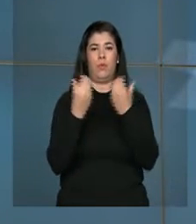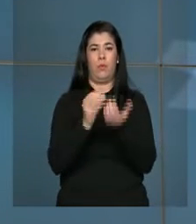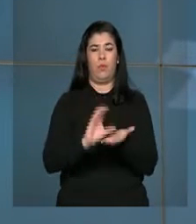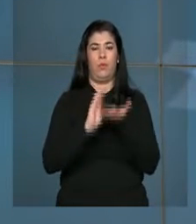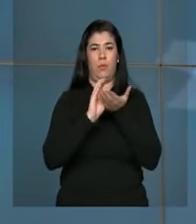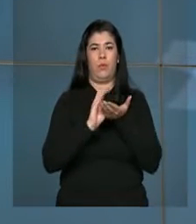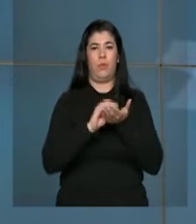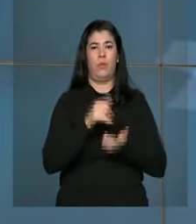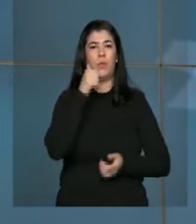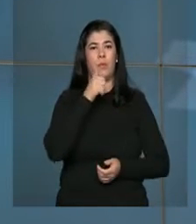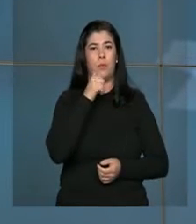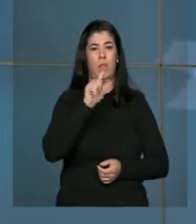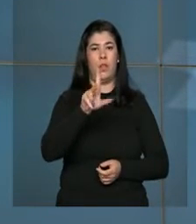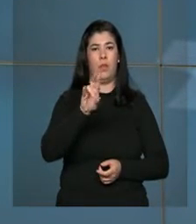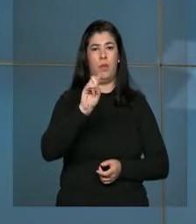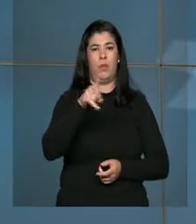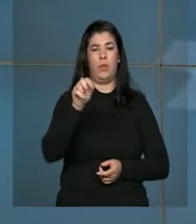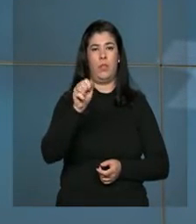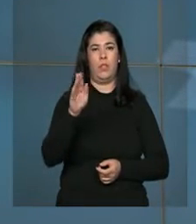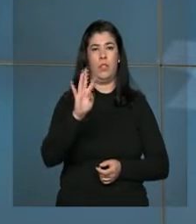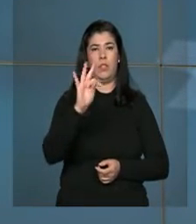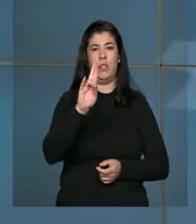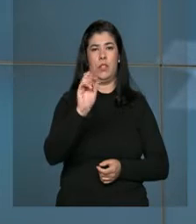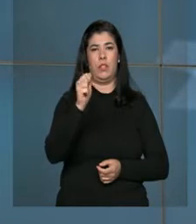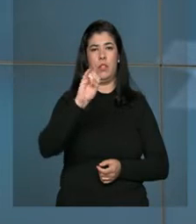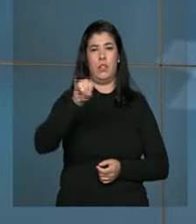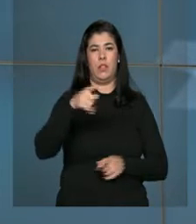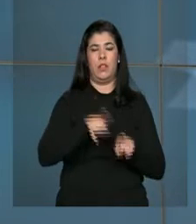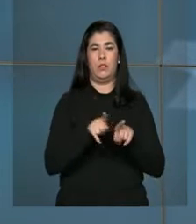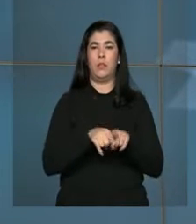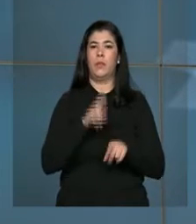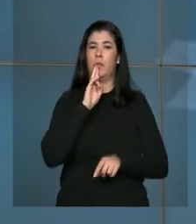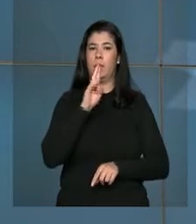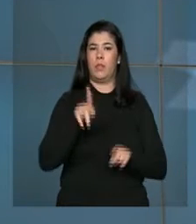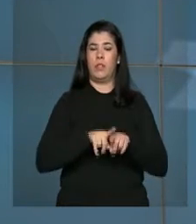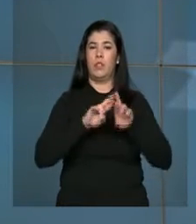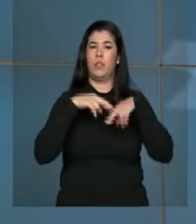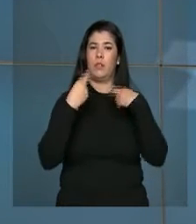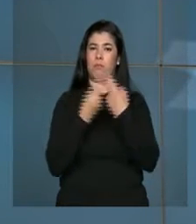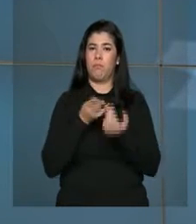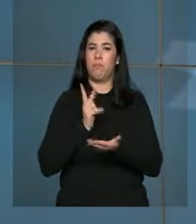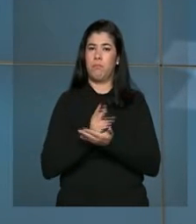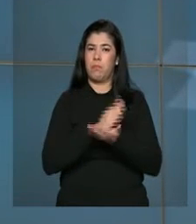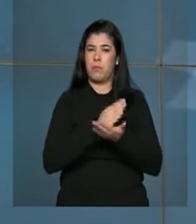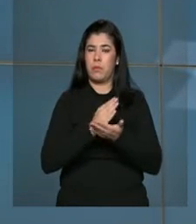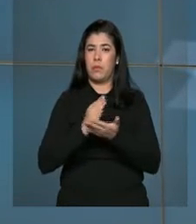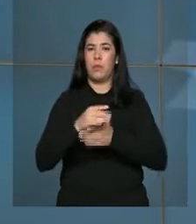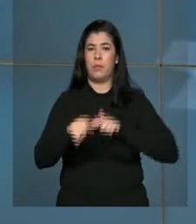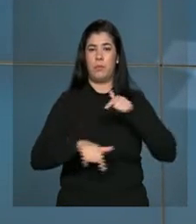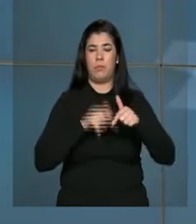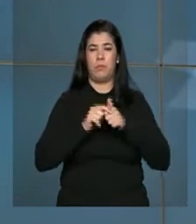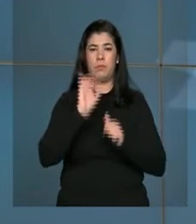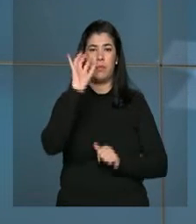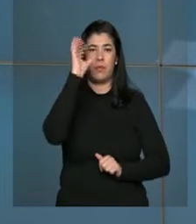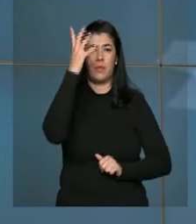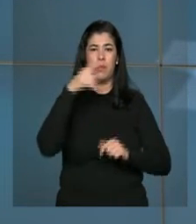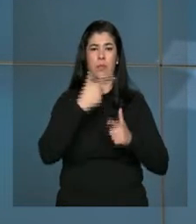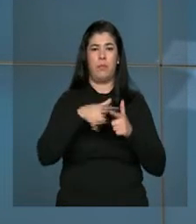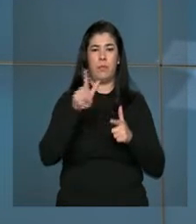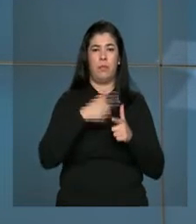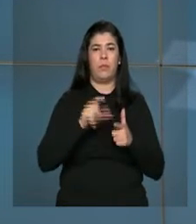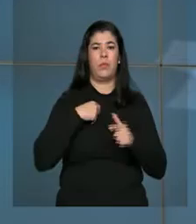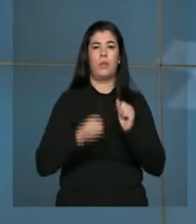Olímpico Brasileiro Luísa Trajano. Ela disse também que está fazendo reuniões sistemáticas de trabalho para resolver